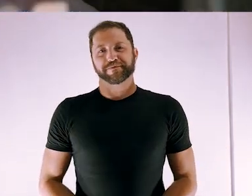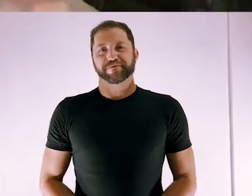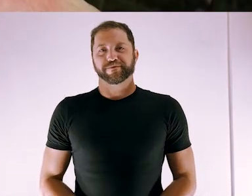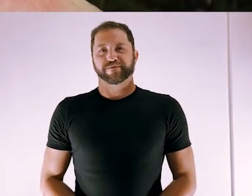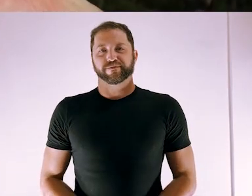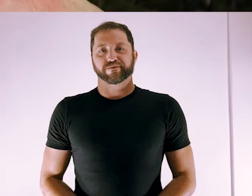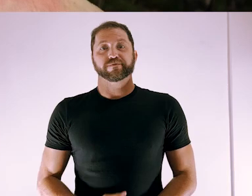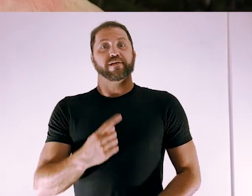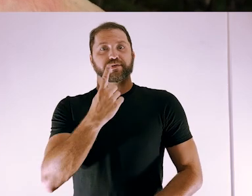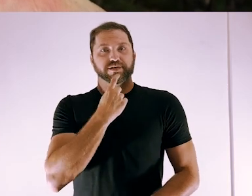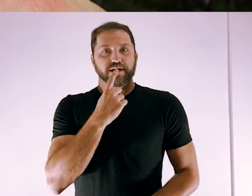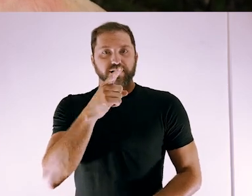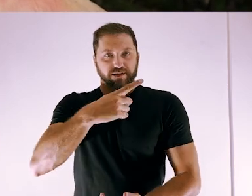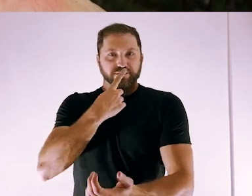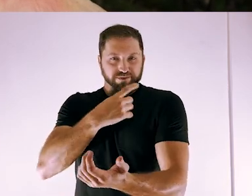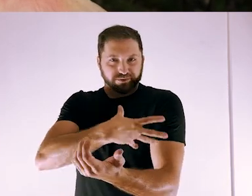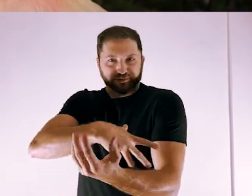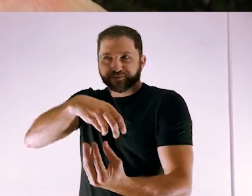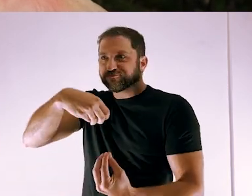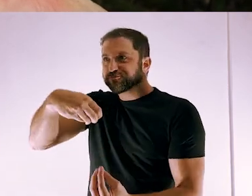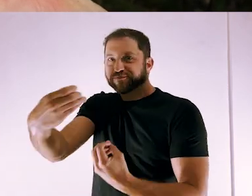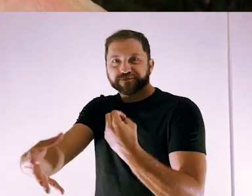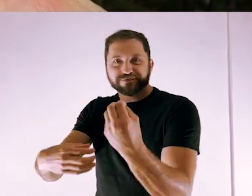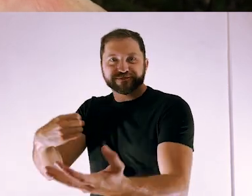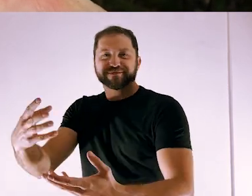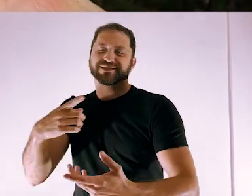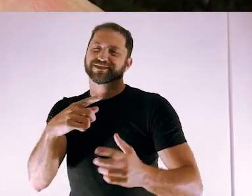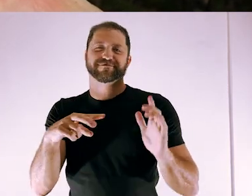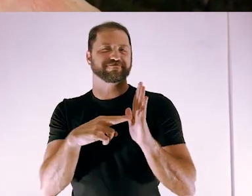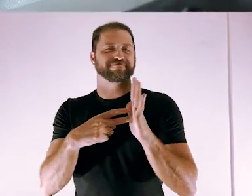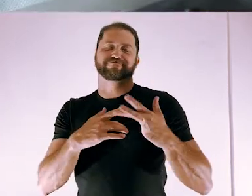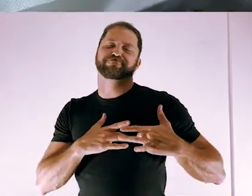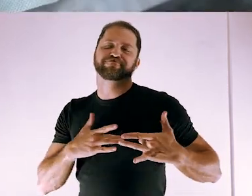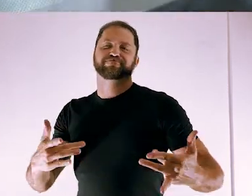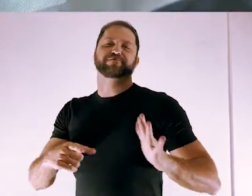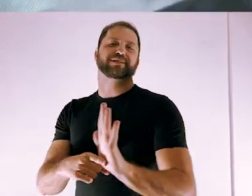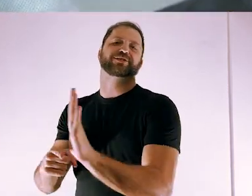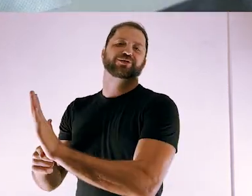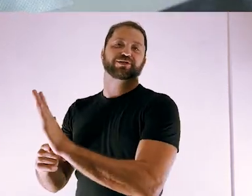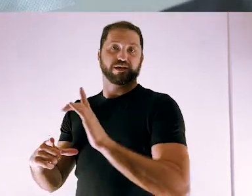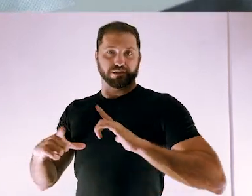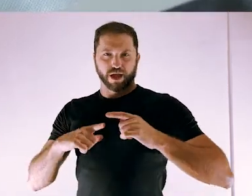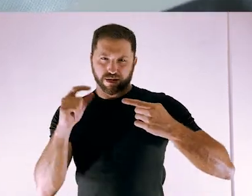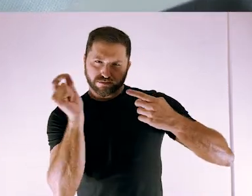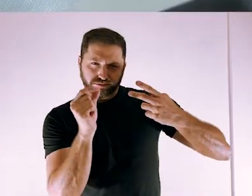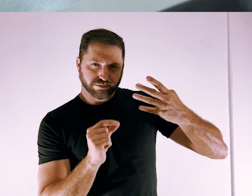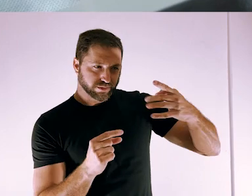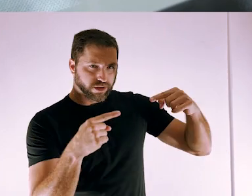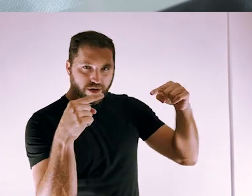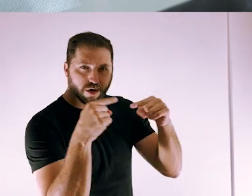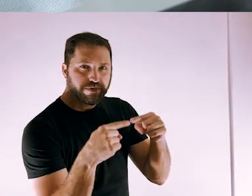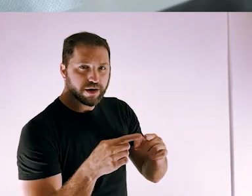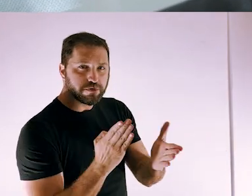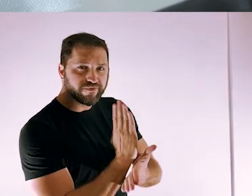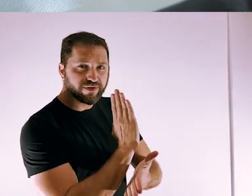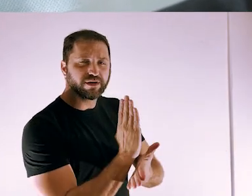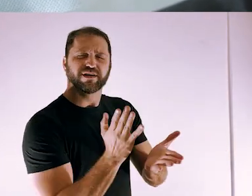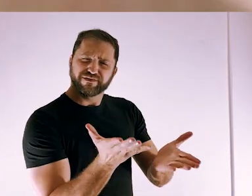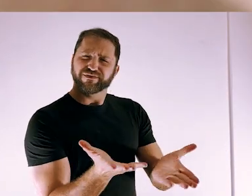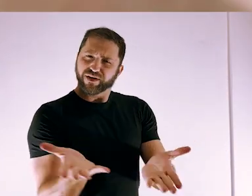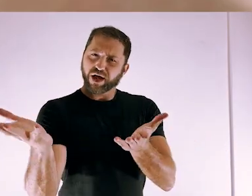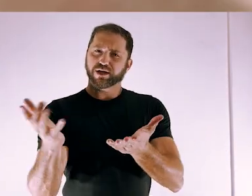pessoas. Doar sangue é um gesto de solidariedade. Então, se você tem todos os requisitos para